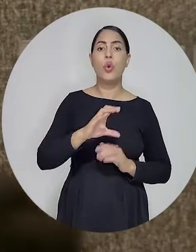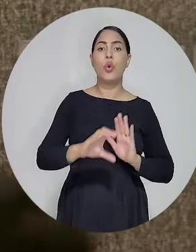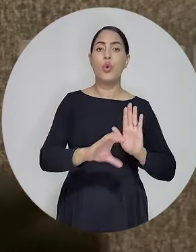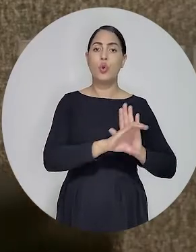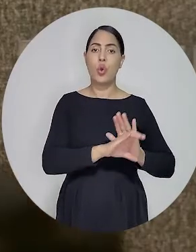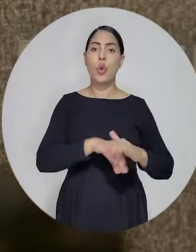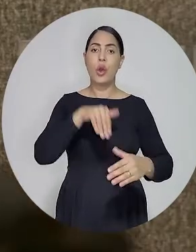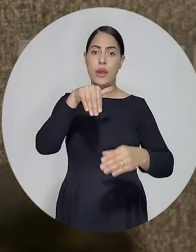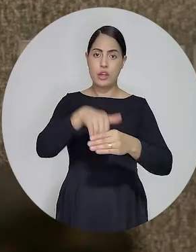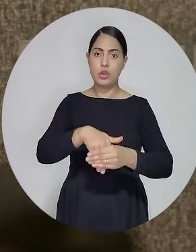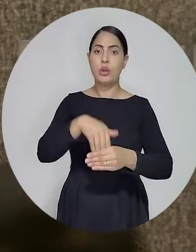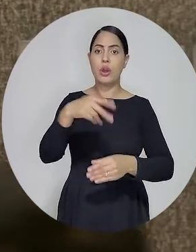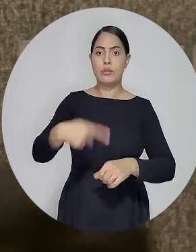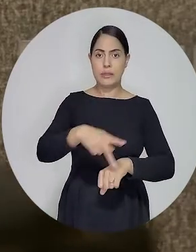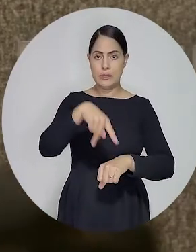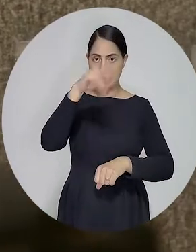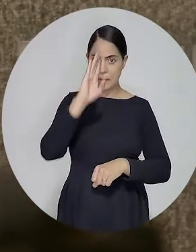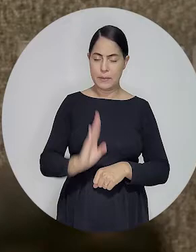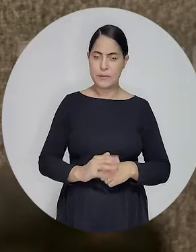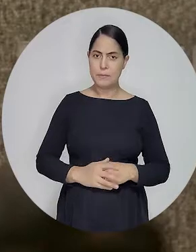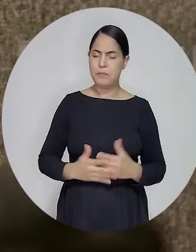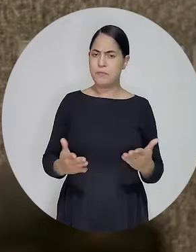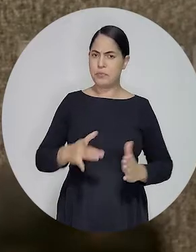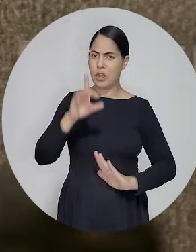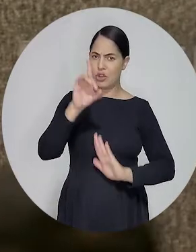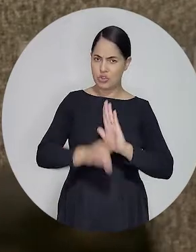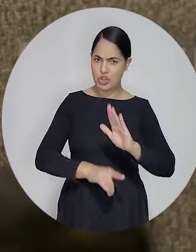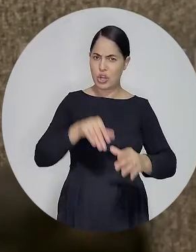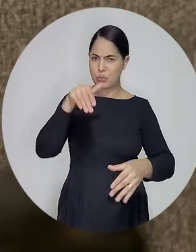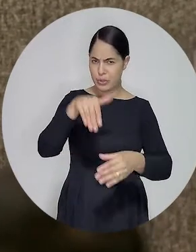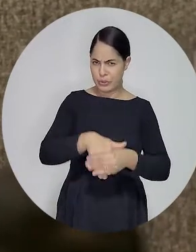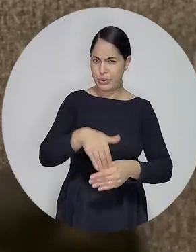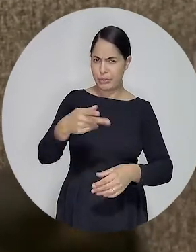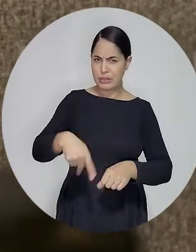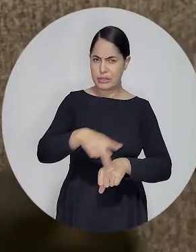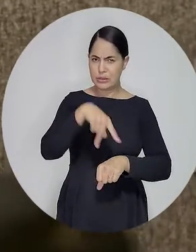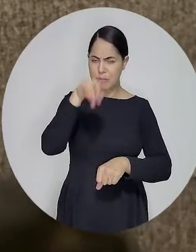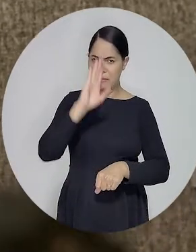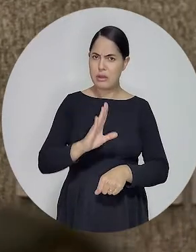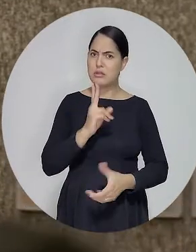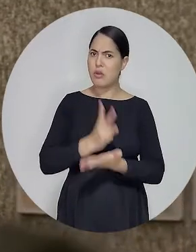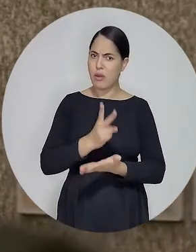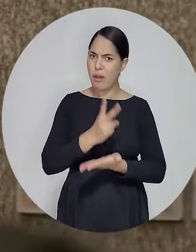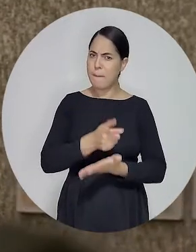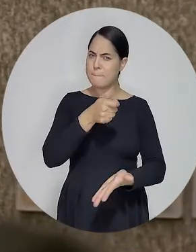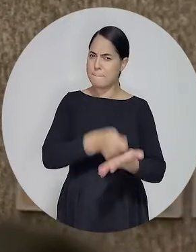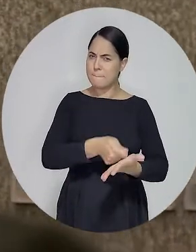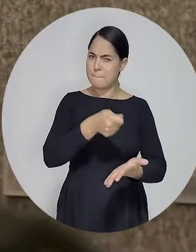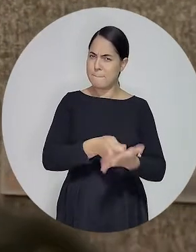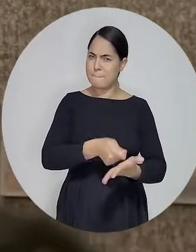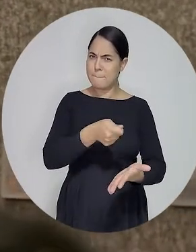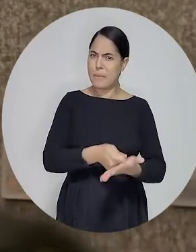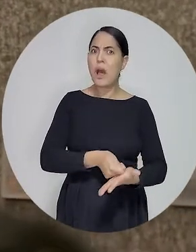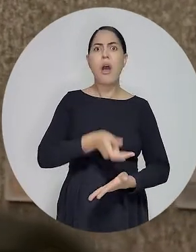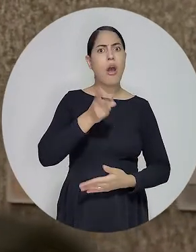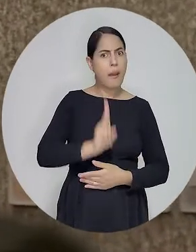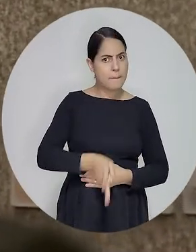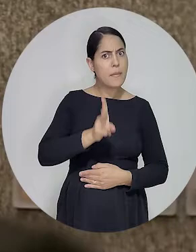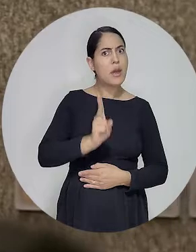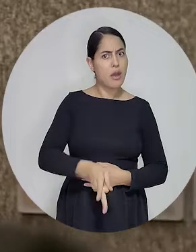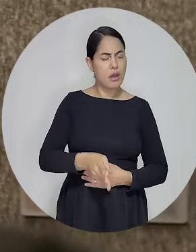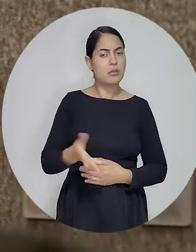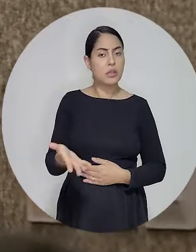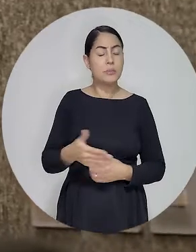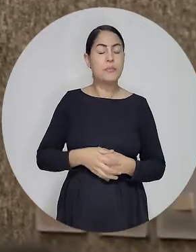Código Eleitoral Brasileiro. O direito eleitoral brasileiro sempre foi bastante vigoroso,